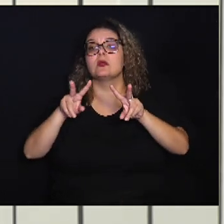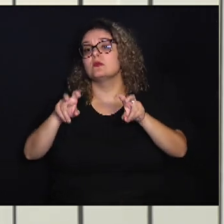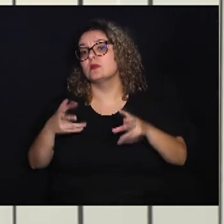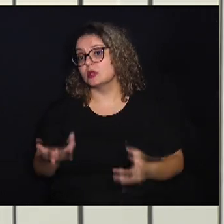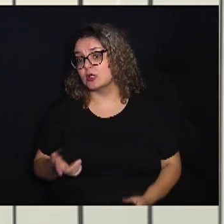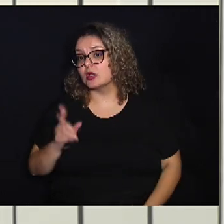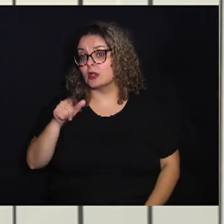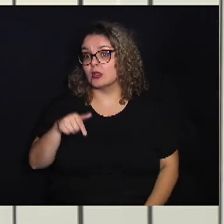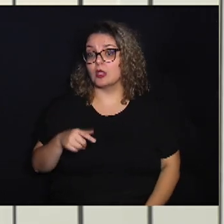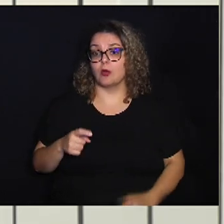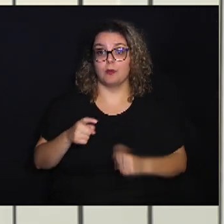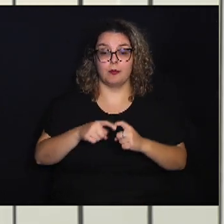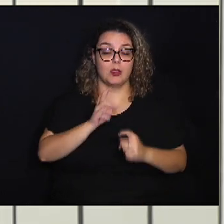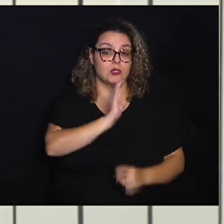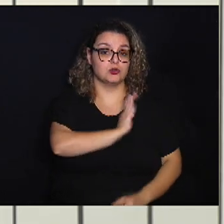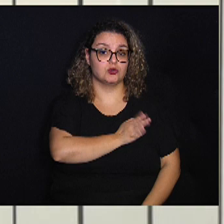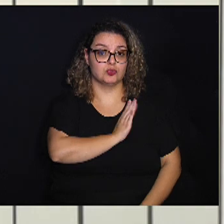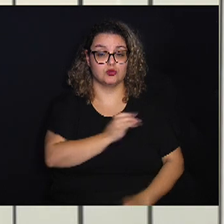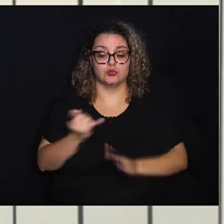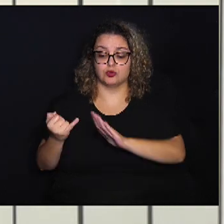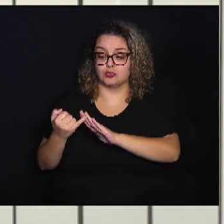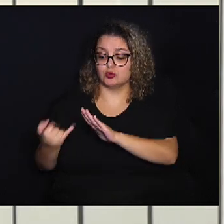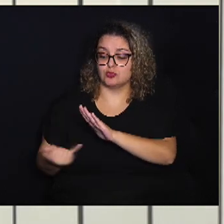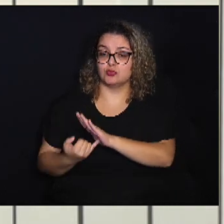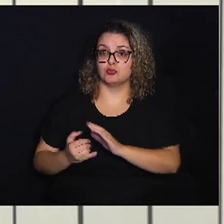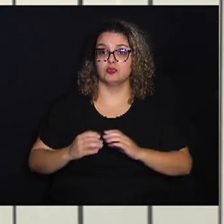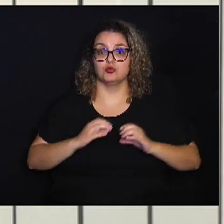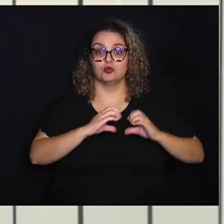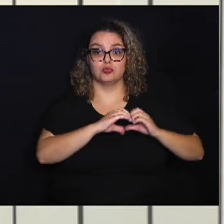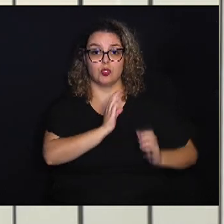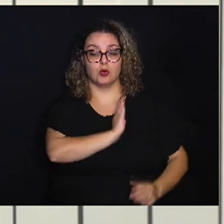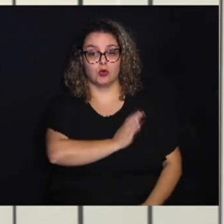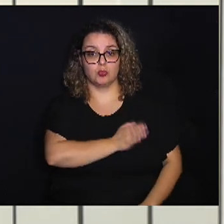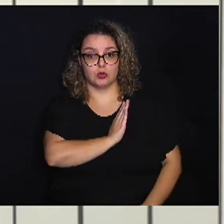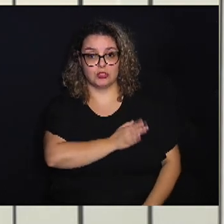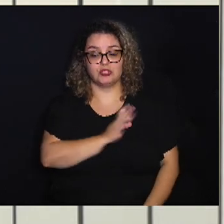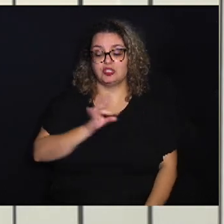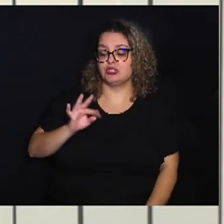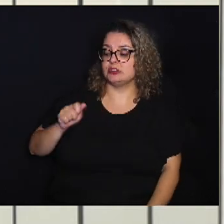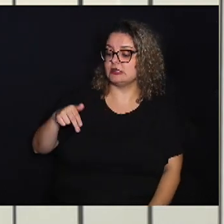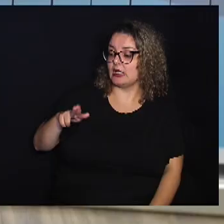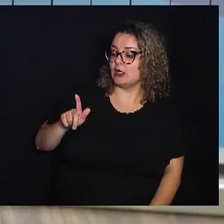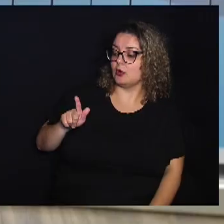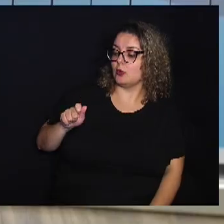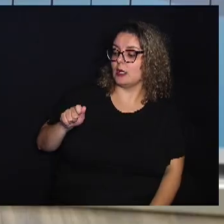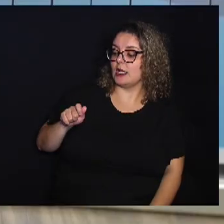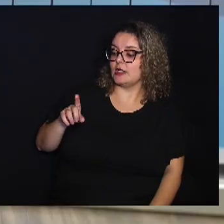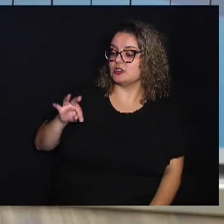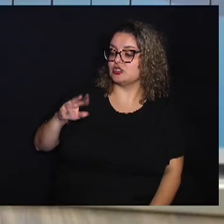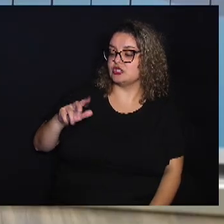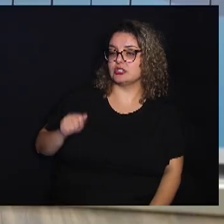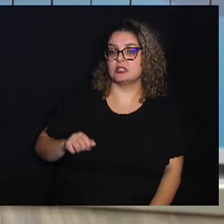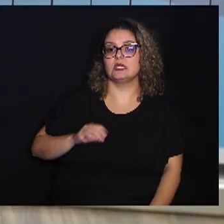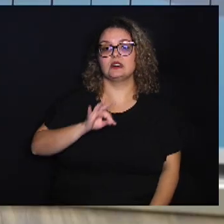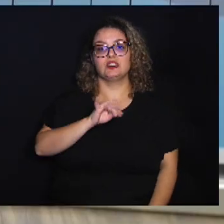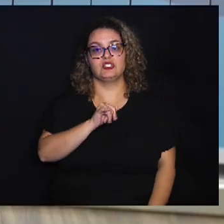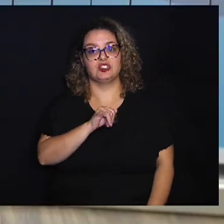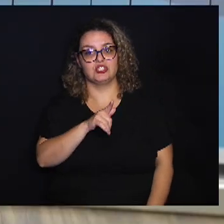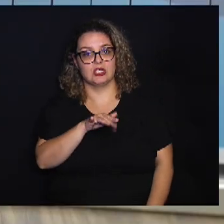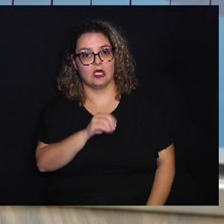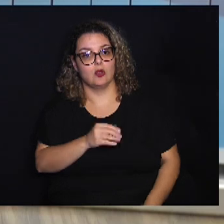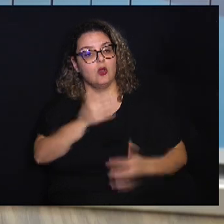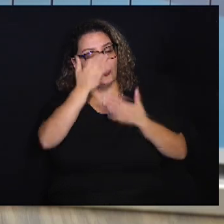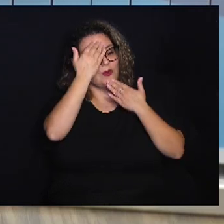é o cardiologista do Instituto do Coração de Taguatinga, Tiago Germano. Tiago, muito obrigada pela